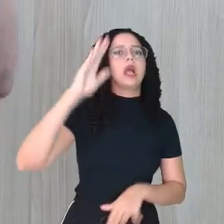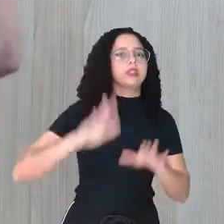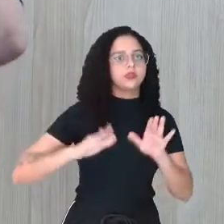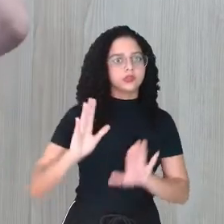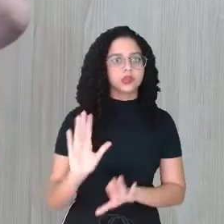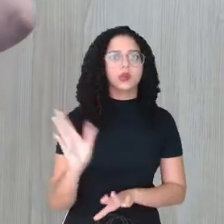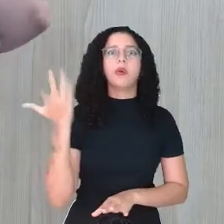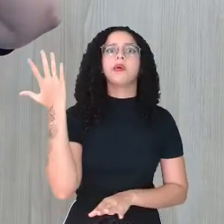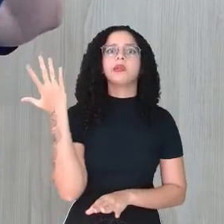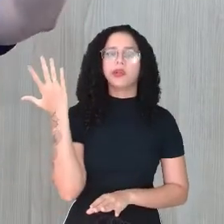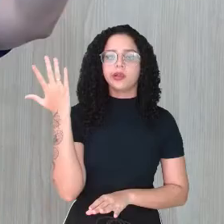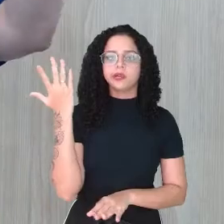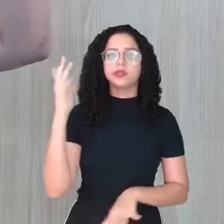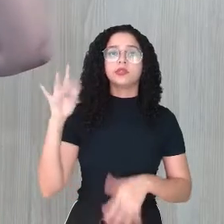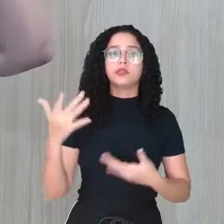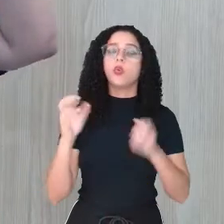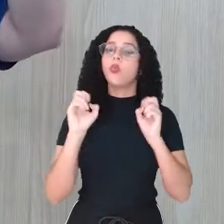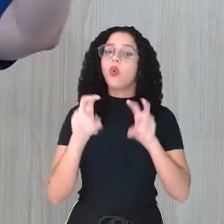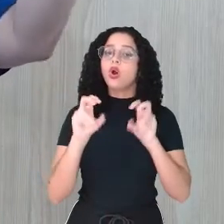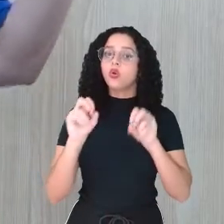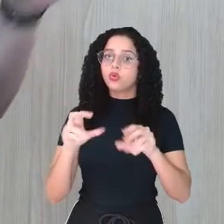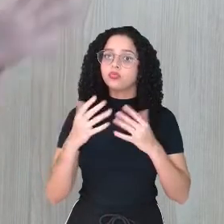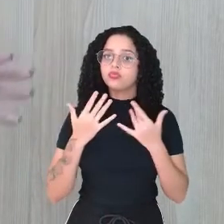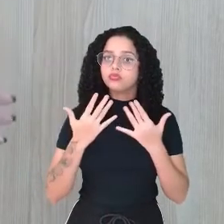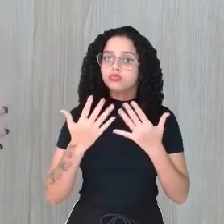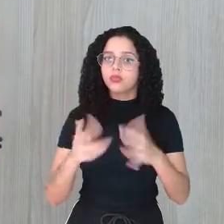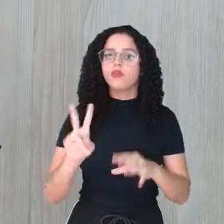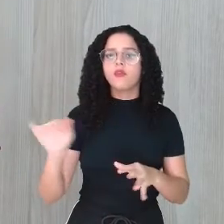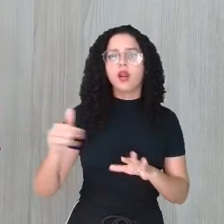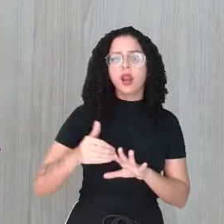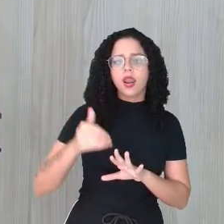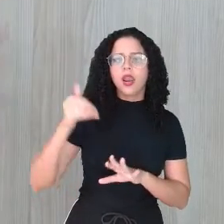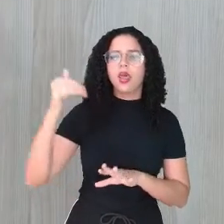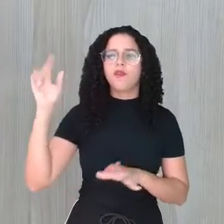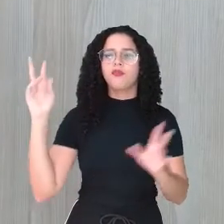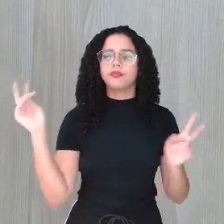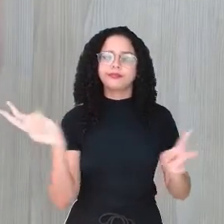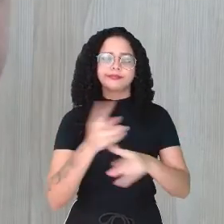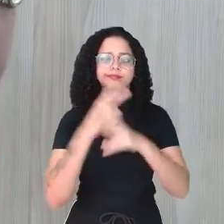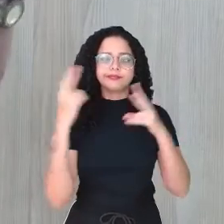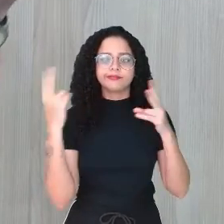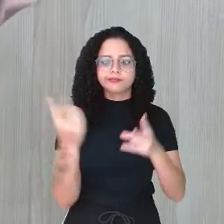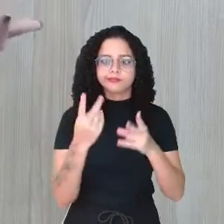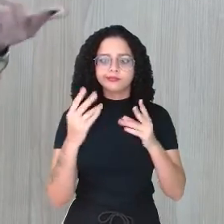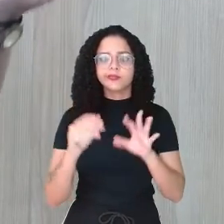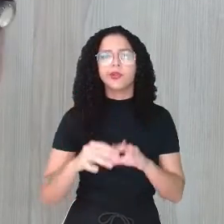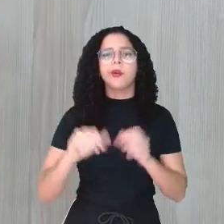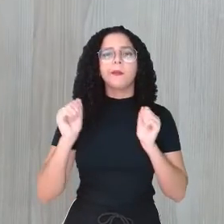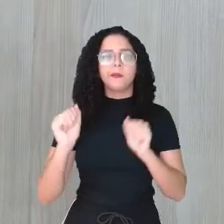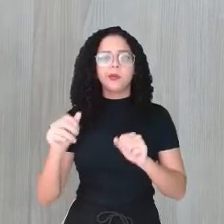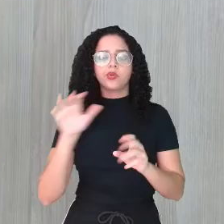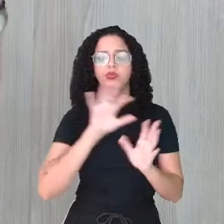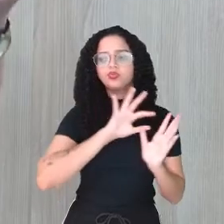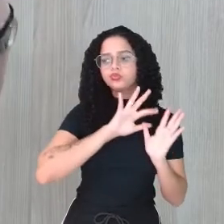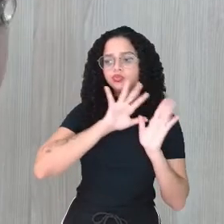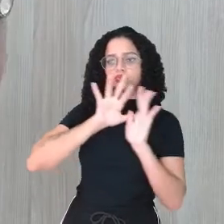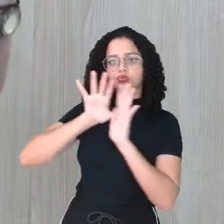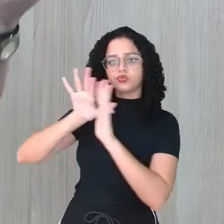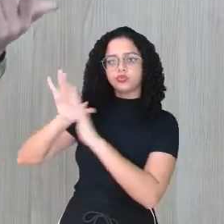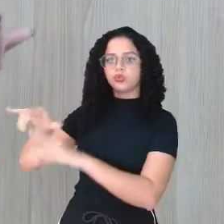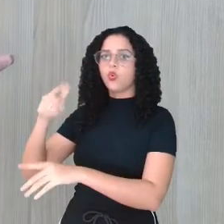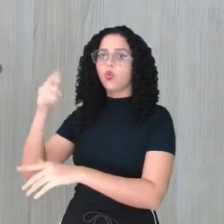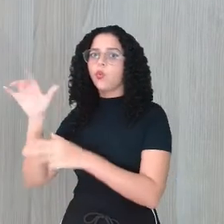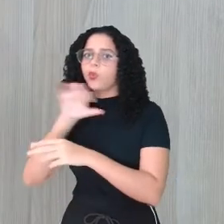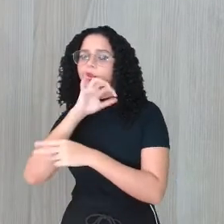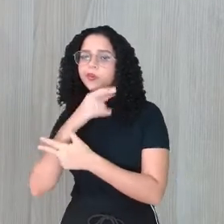Então, esse agrotóxico ele vai ser levado pelo vento, né? Atingindo não só os animais e